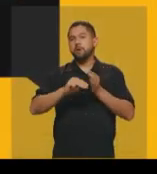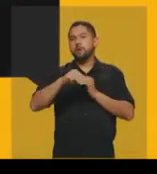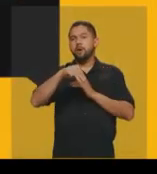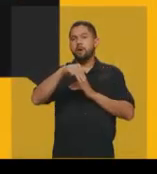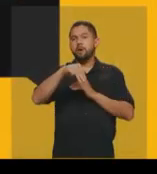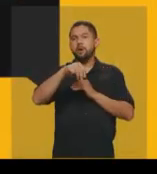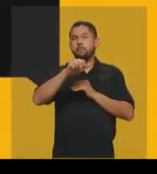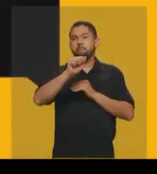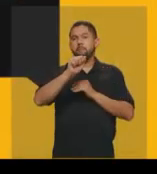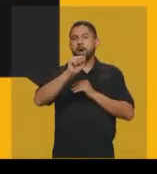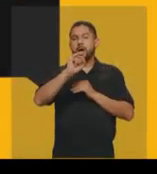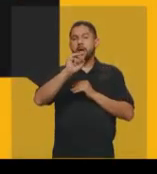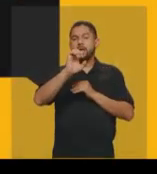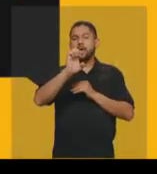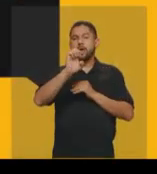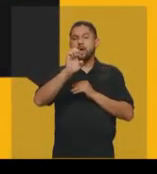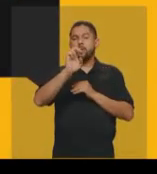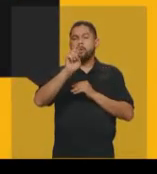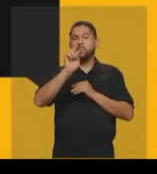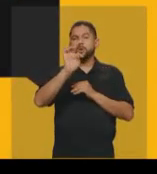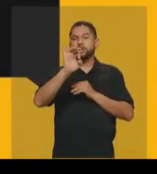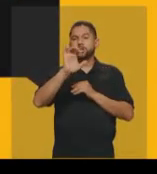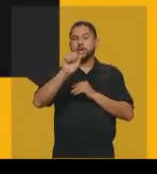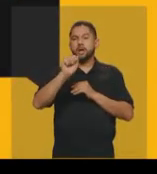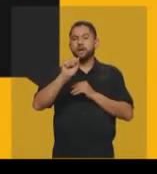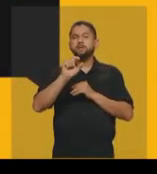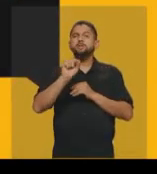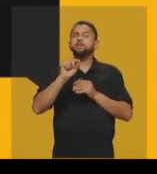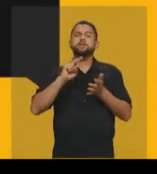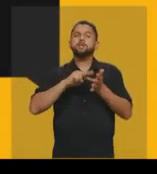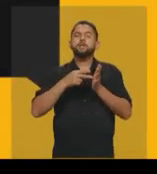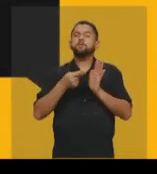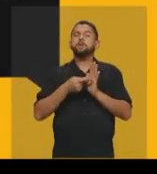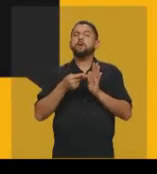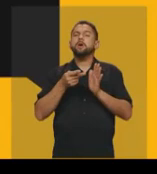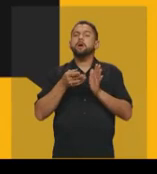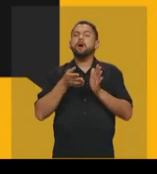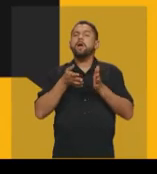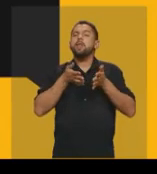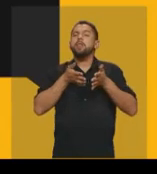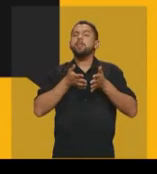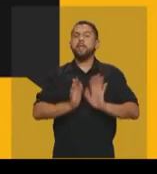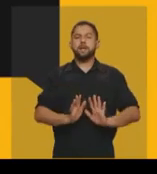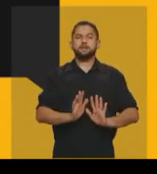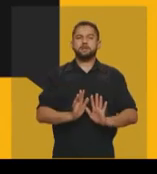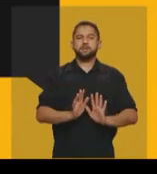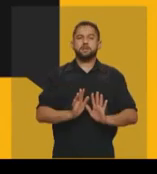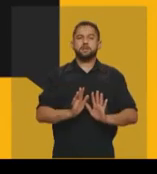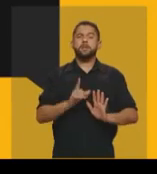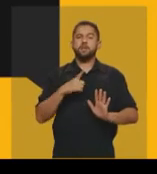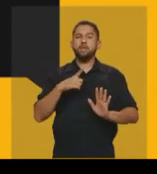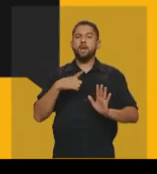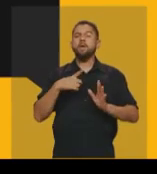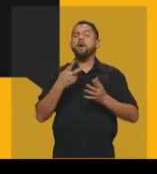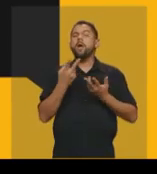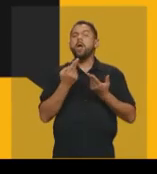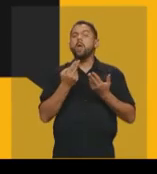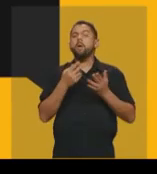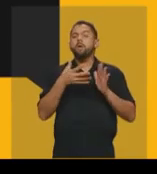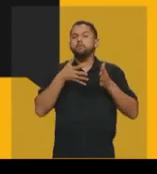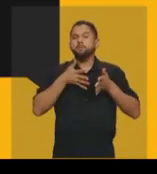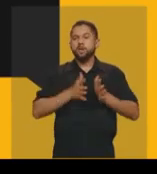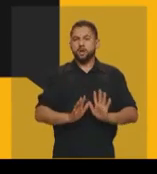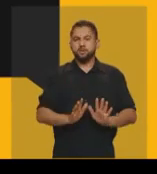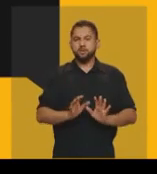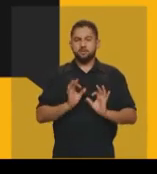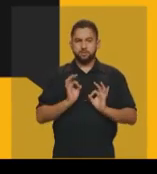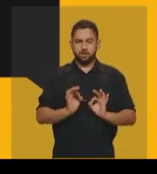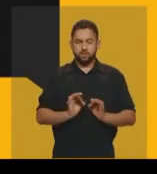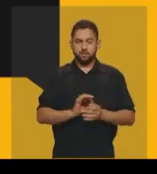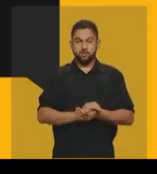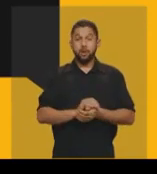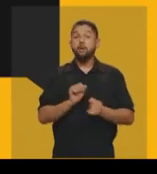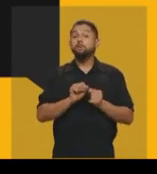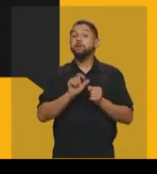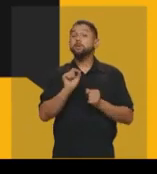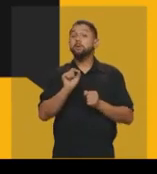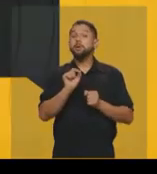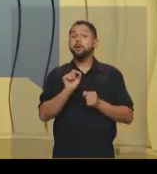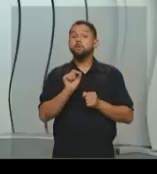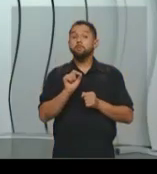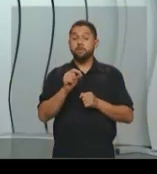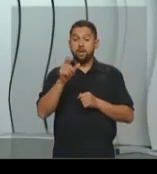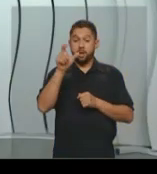Maiêutica é uma palavra grega que significa parto, dar à luz. O que Sócrates proporcionava ao seu interlocutor? Ele fazia com que o